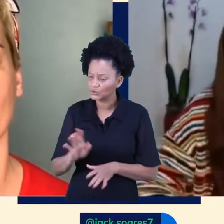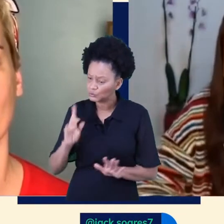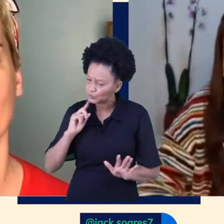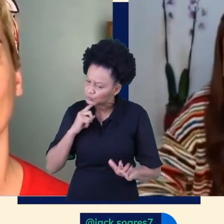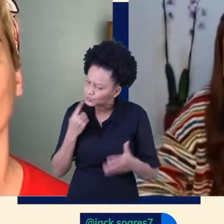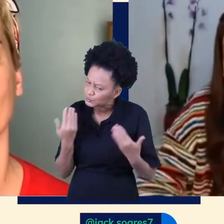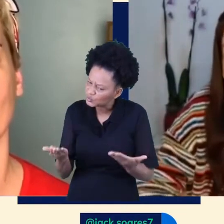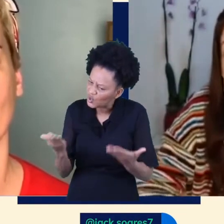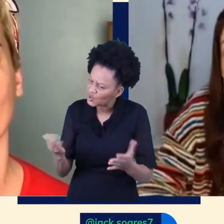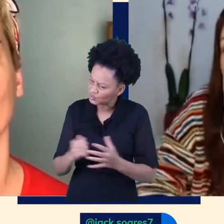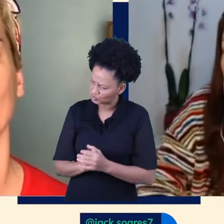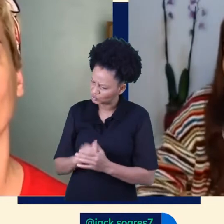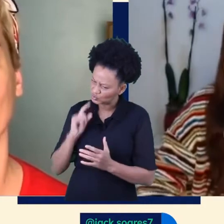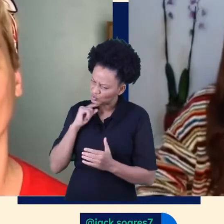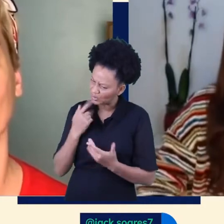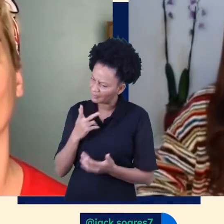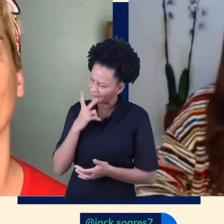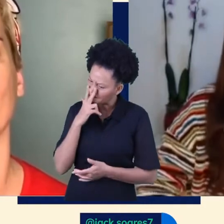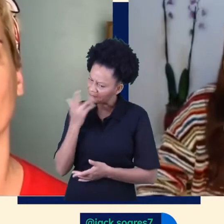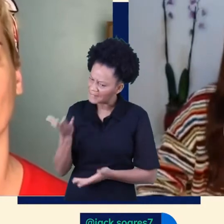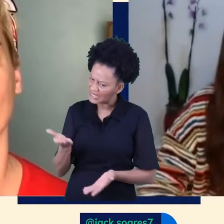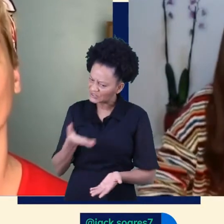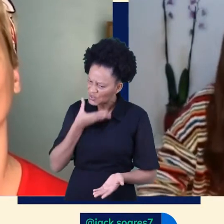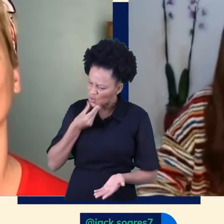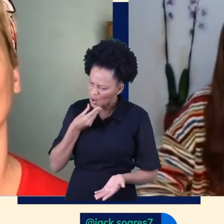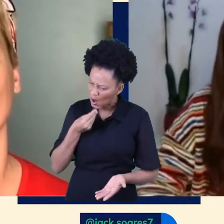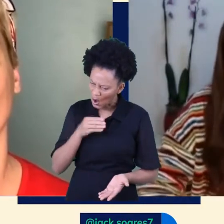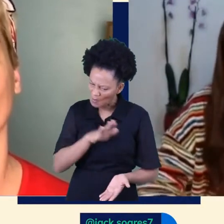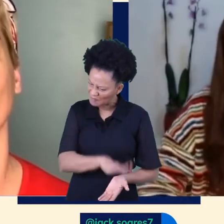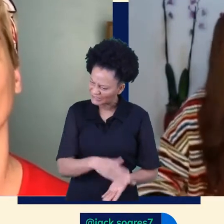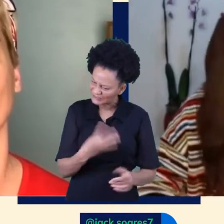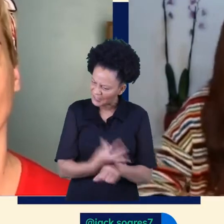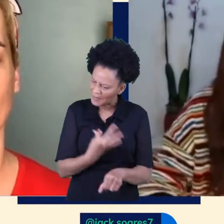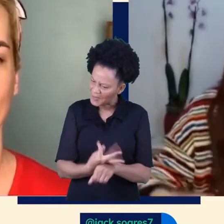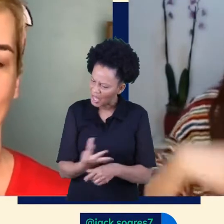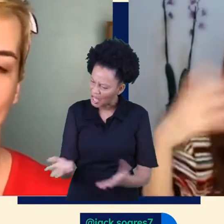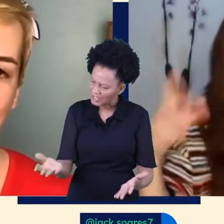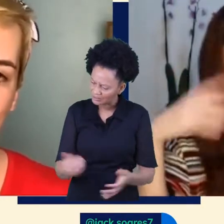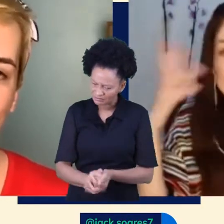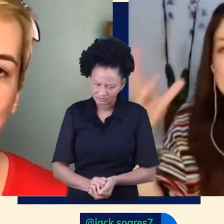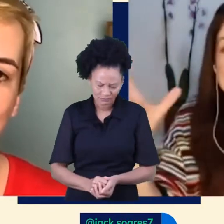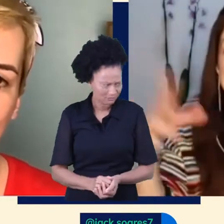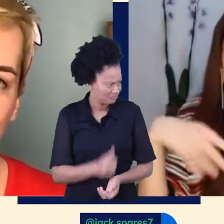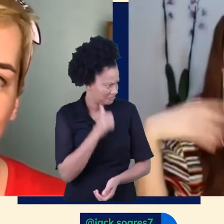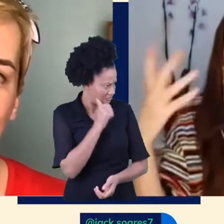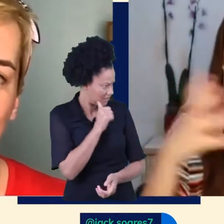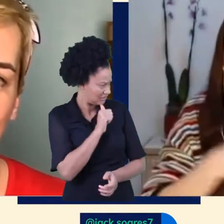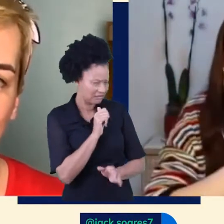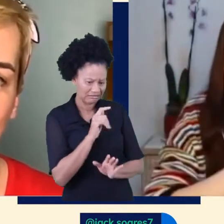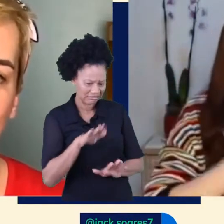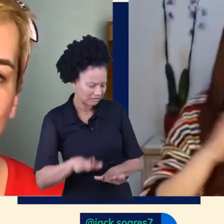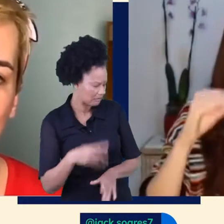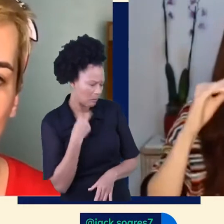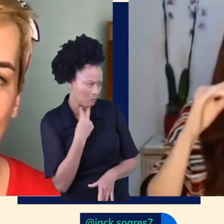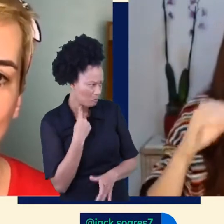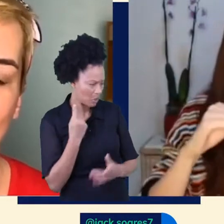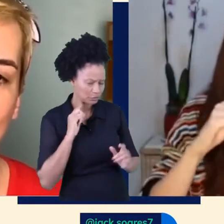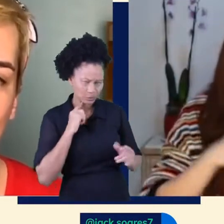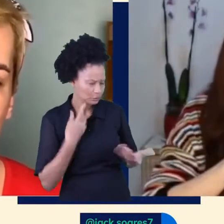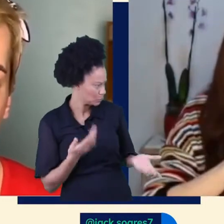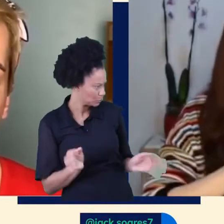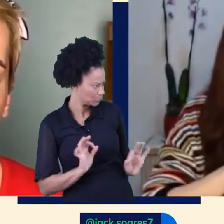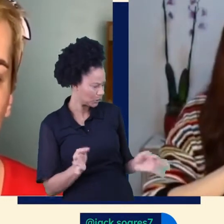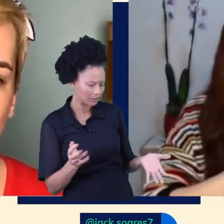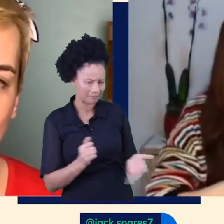parecendo um moleque. Opa! Menina não pode voltar suja, menina não pode ser enérgica, menina não pode jogar bola. Então percebe o que